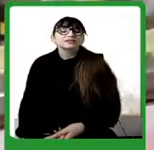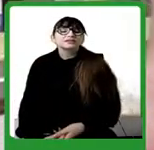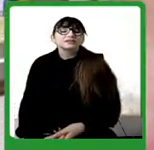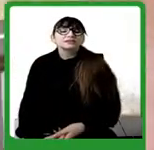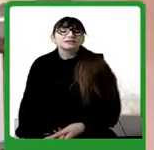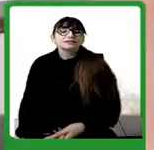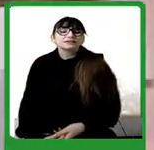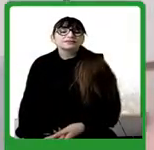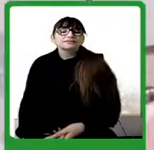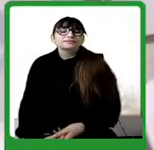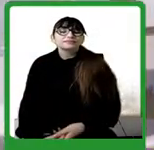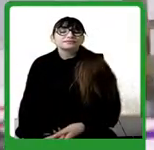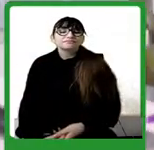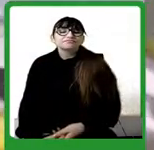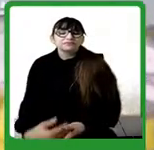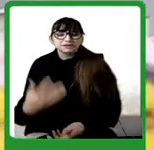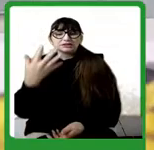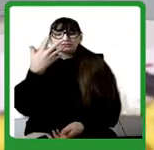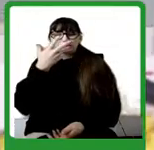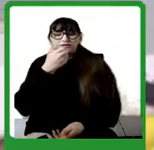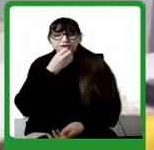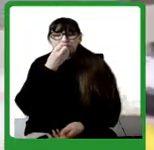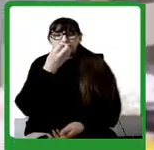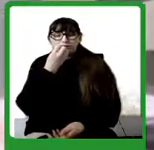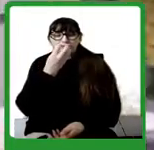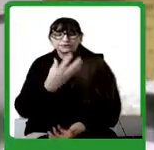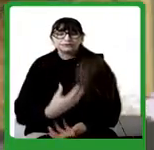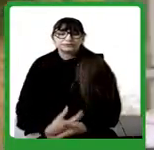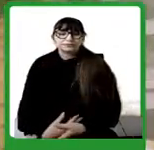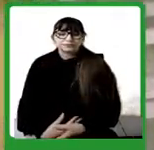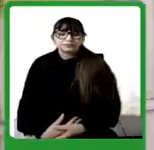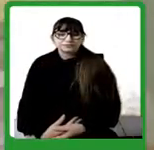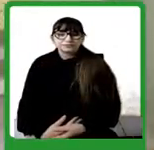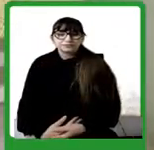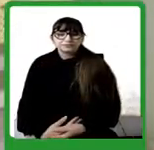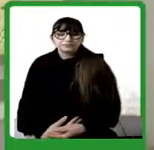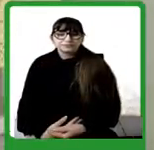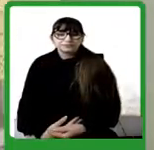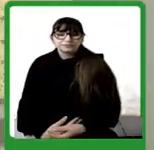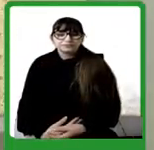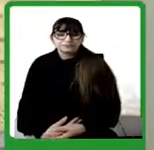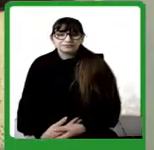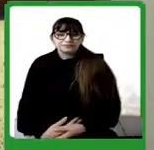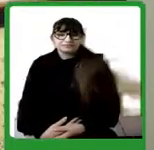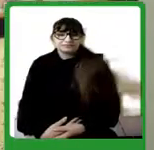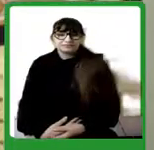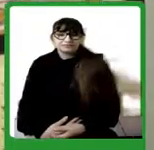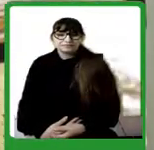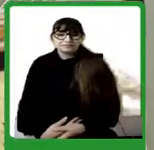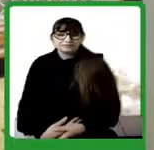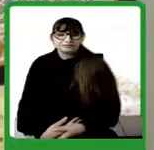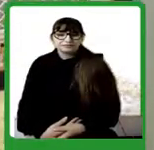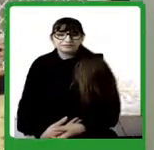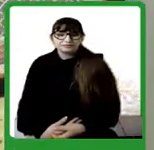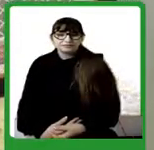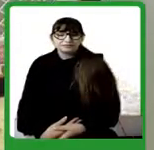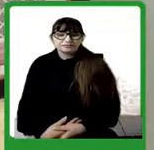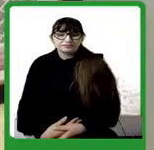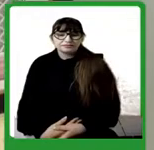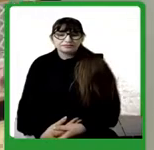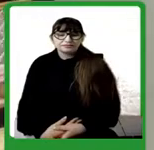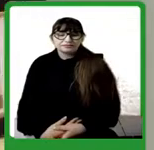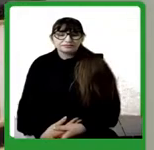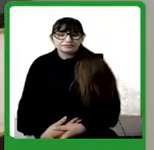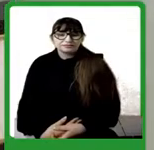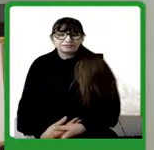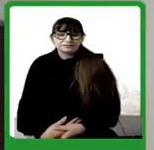bonita. Muito boa. Botaram uns bulhos, umas coisas. Quem mais? Vamos ver.